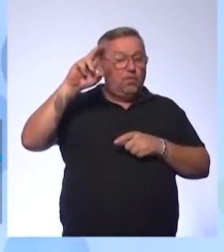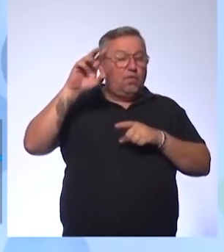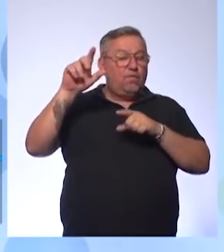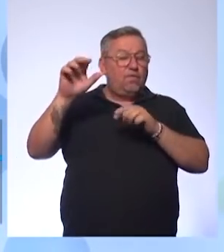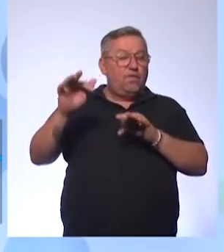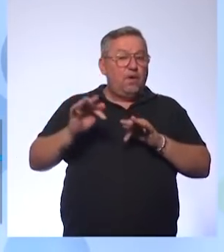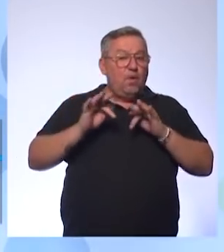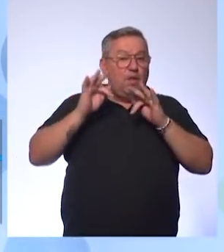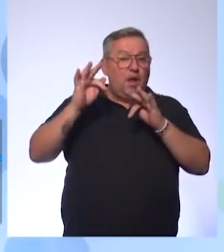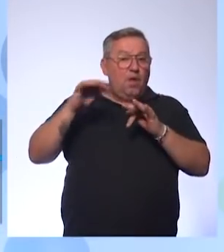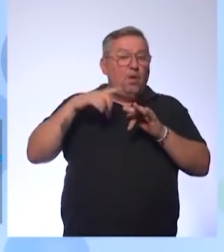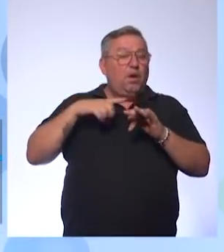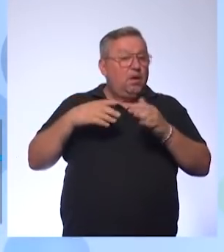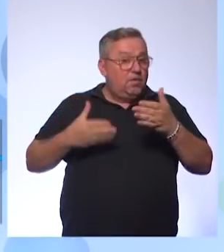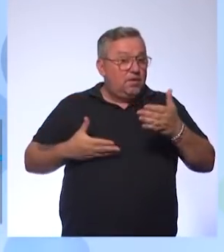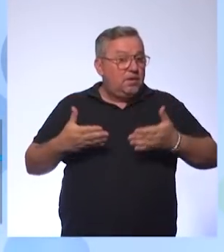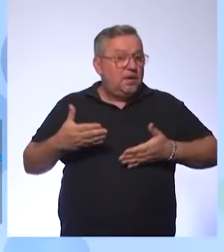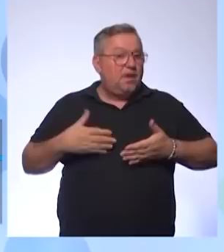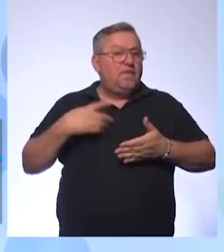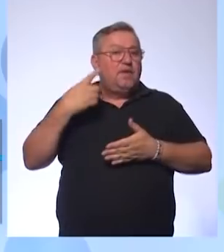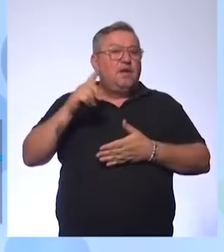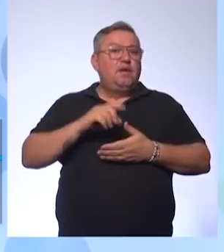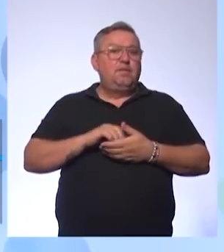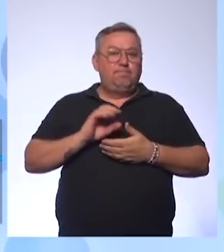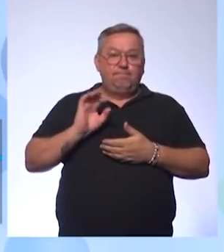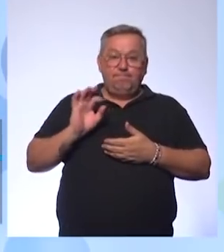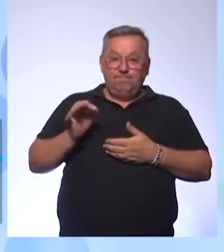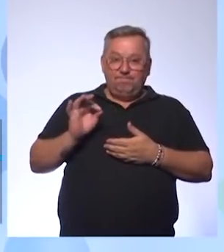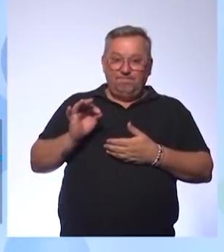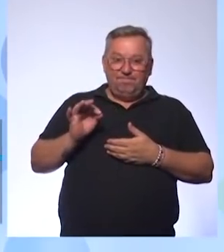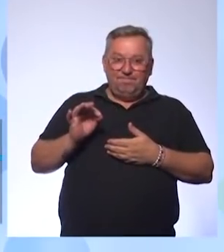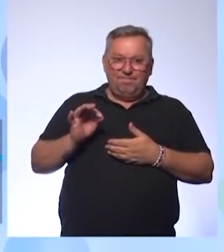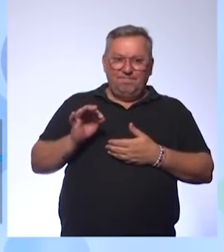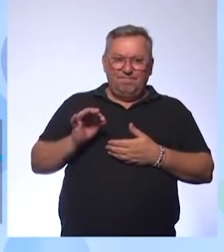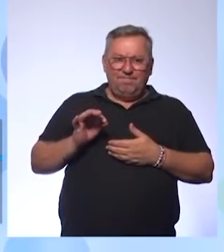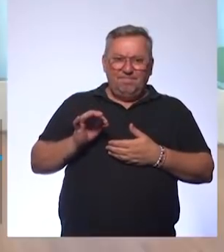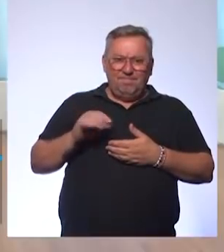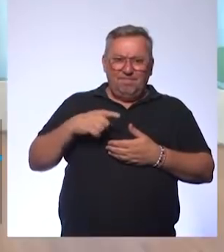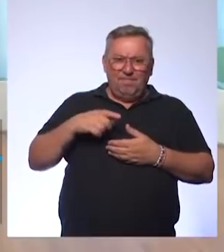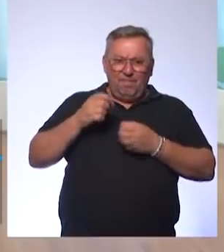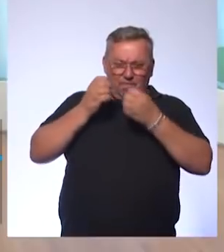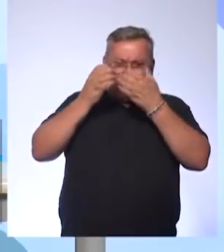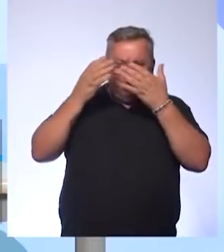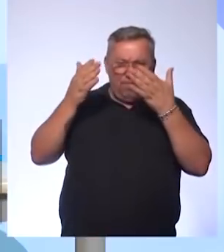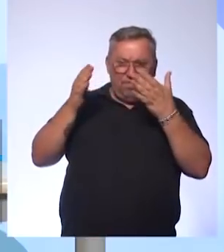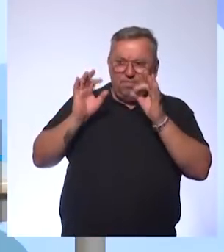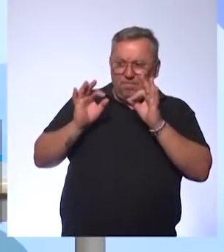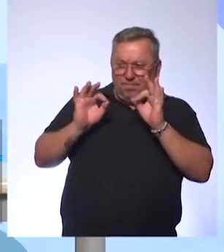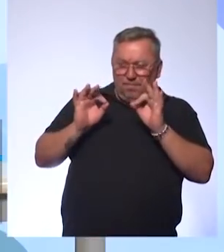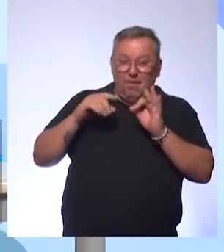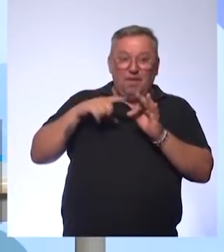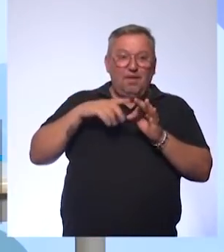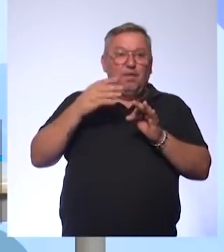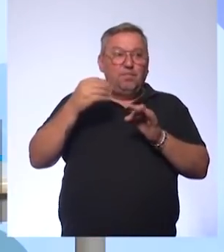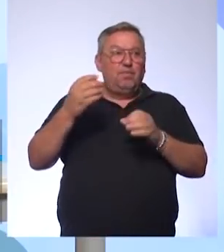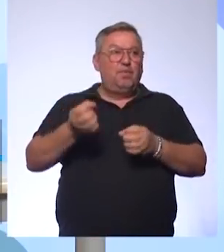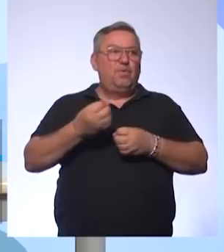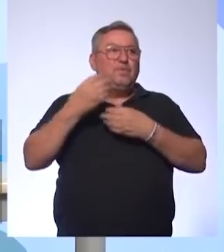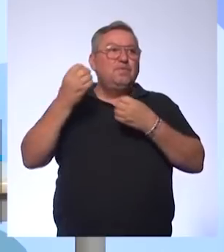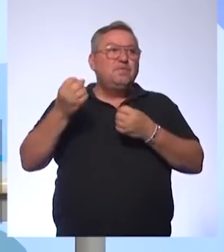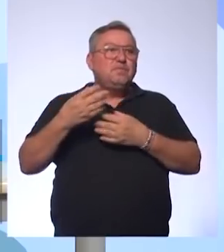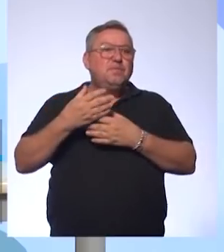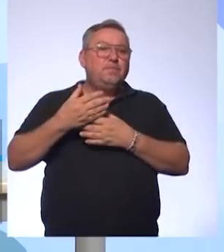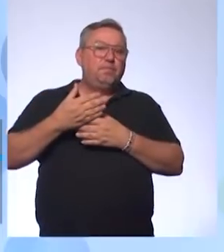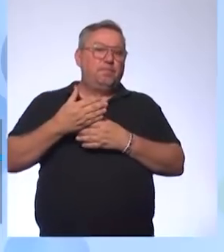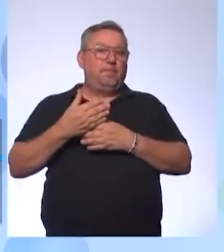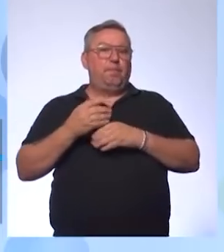que tinha os seus servos. Certo? Ficou mais ou menos assim, claro? Ficou. Tem muita informação ainda, viu, Sim. Sofia?